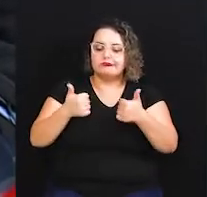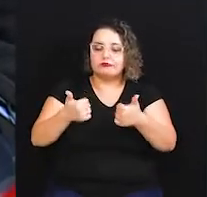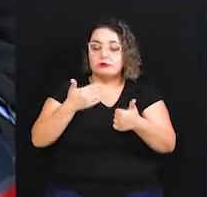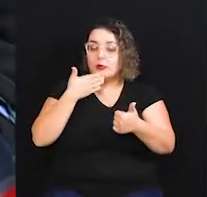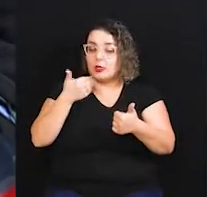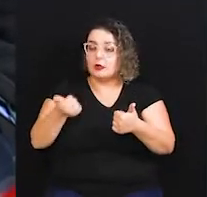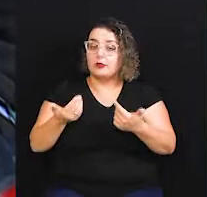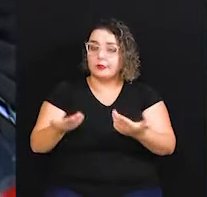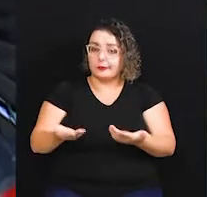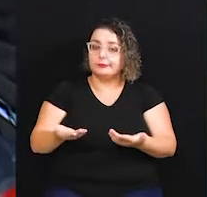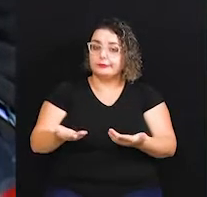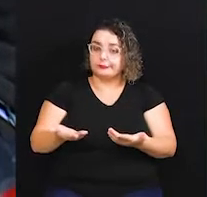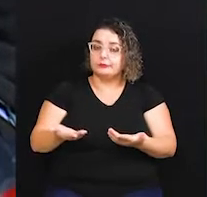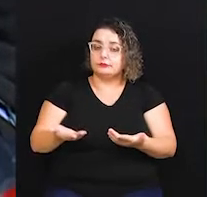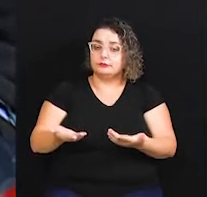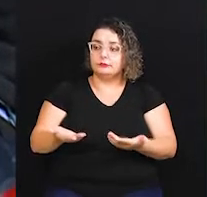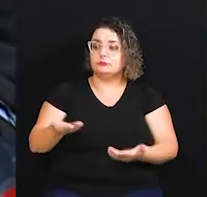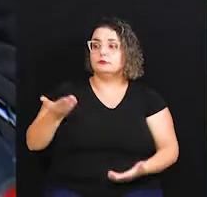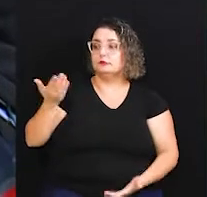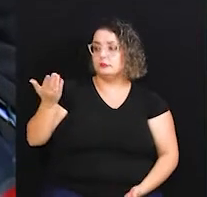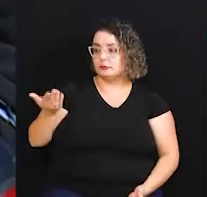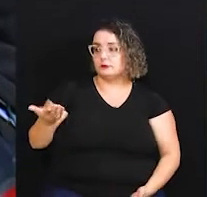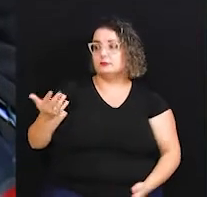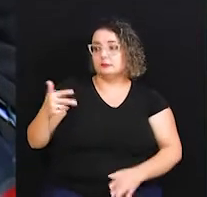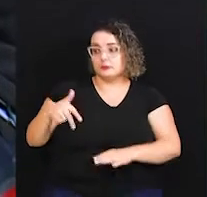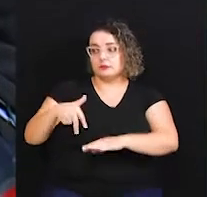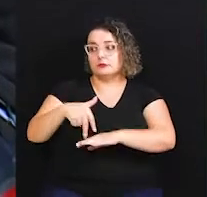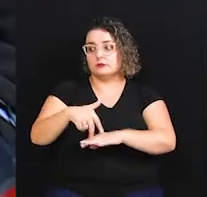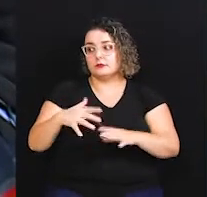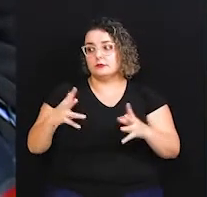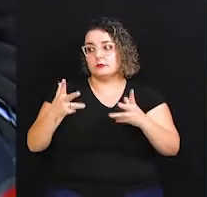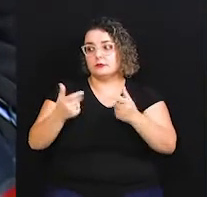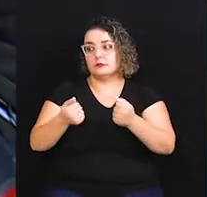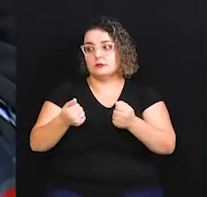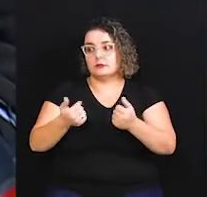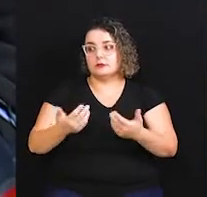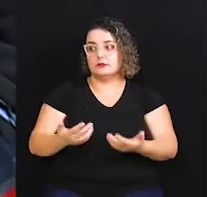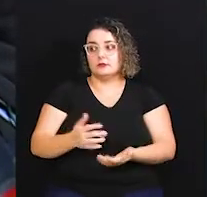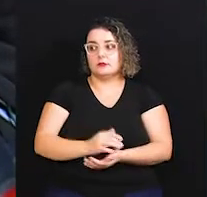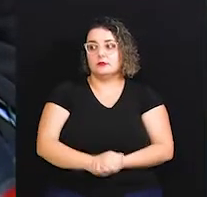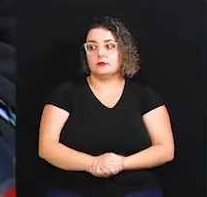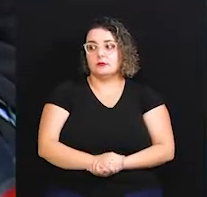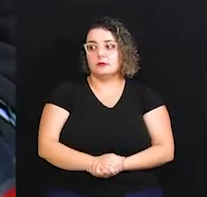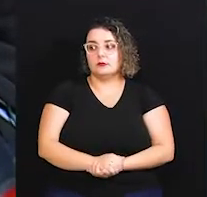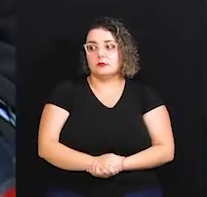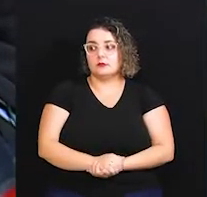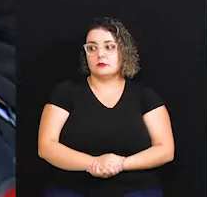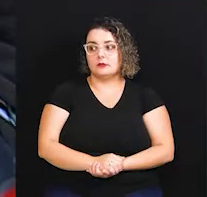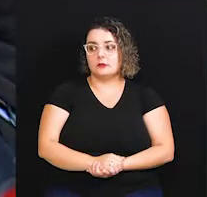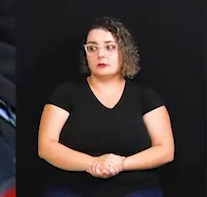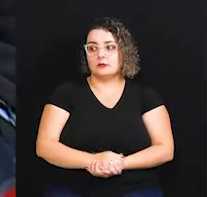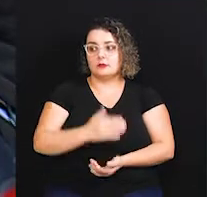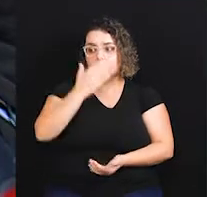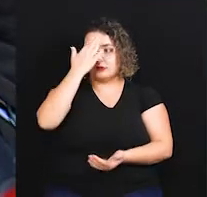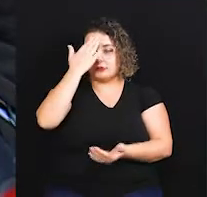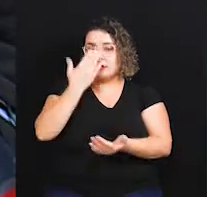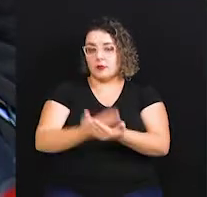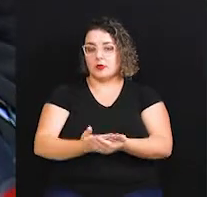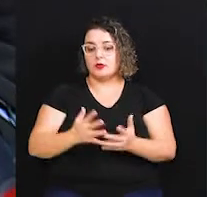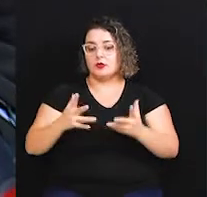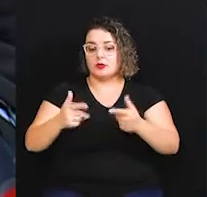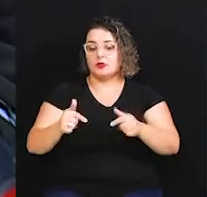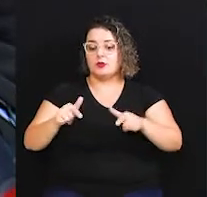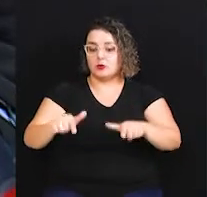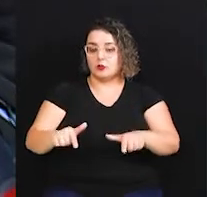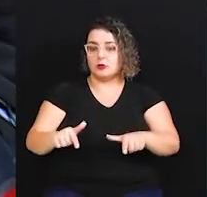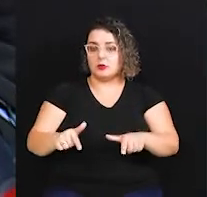né? Então, você é protagonista também de tudo isso e eu acredito que todo o espaço,